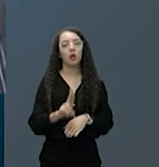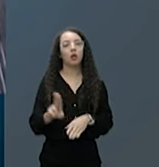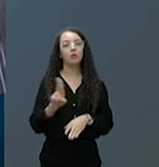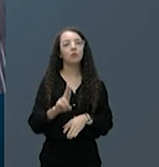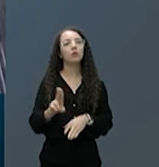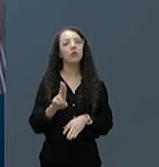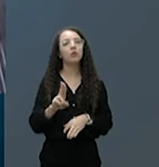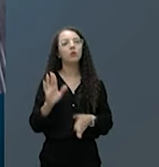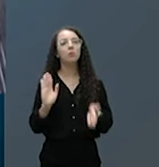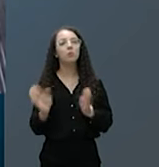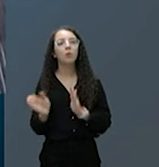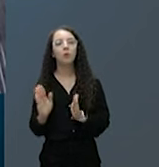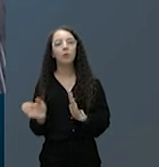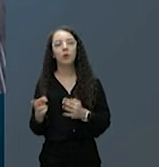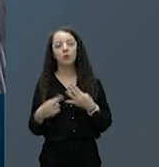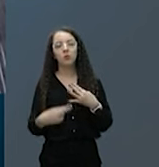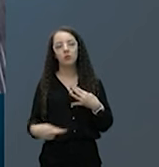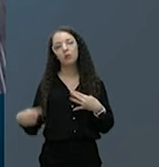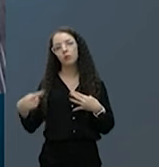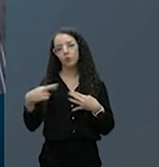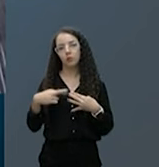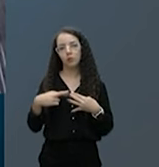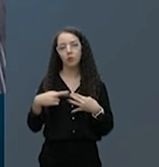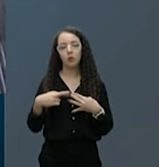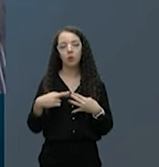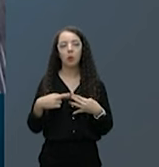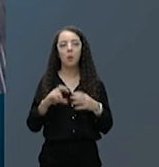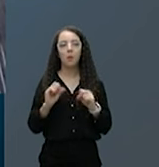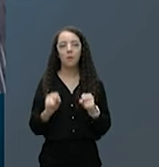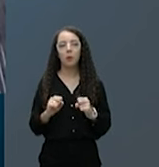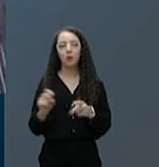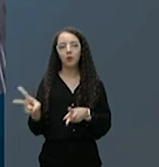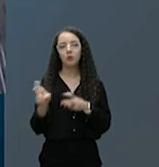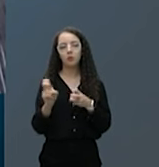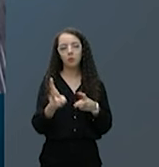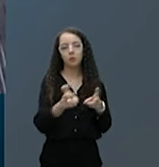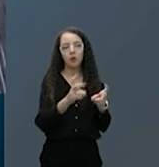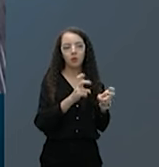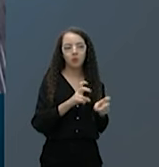recurso extraordinário, conforme se observa as folhas tais do STJ,